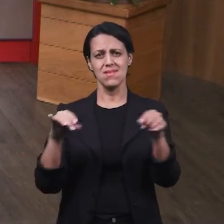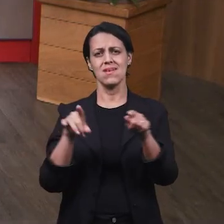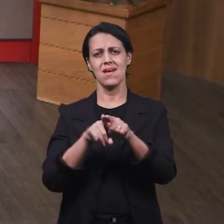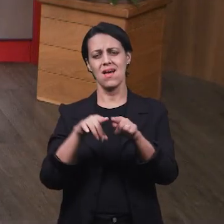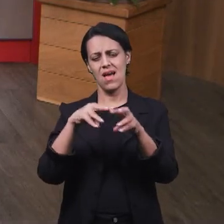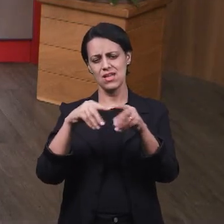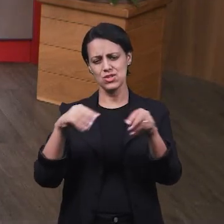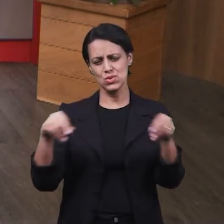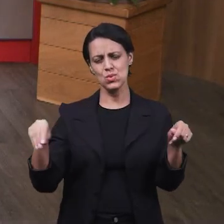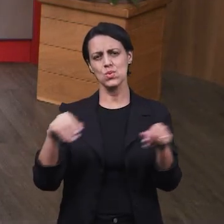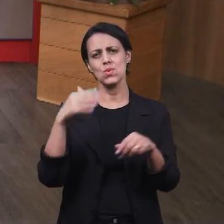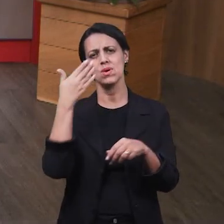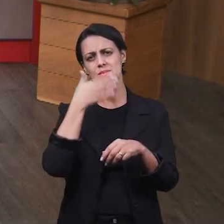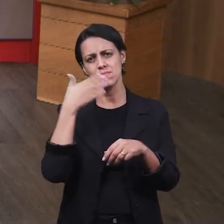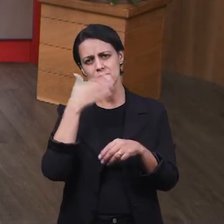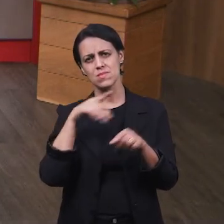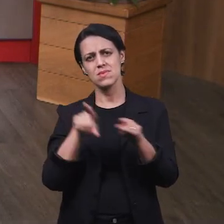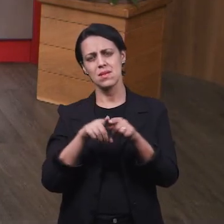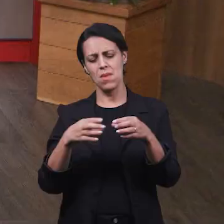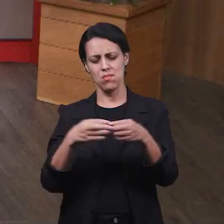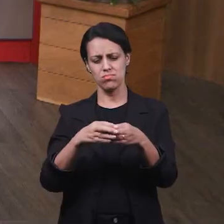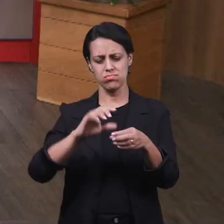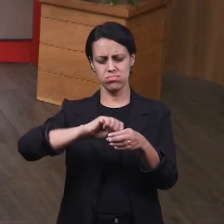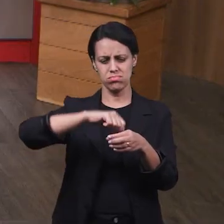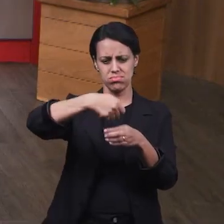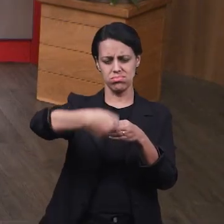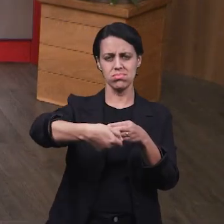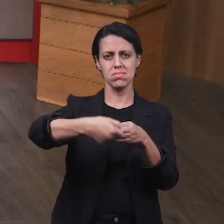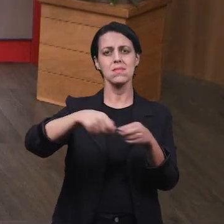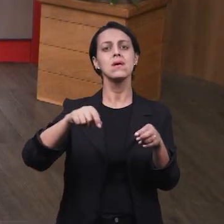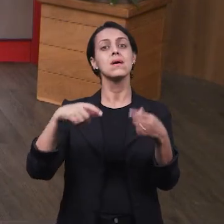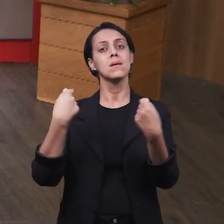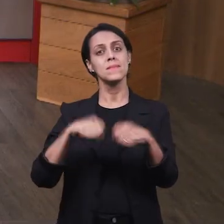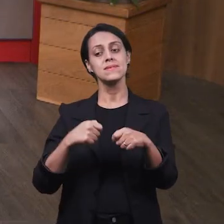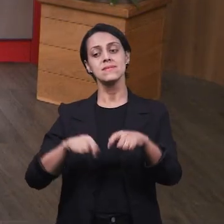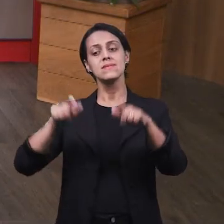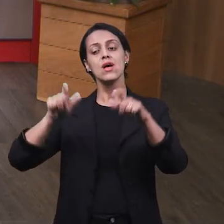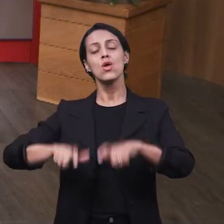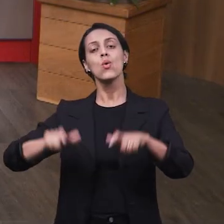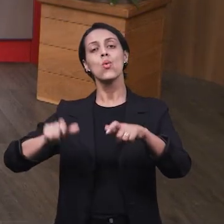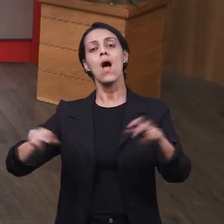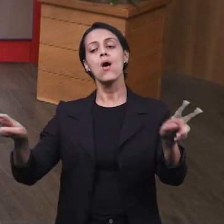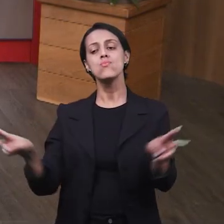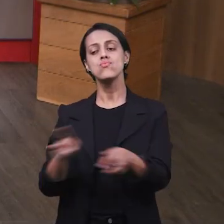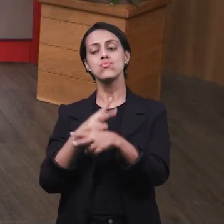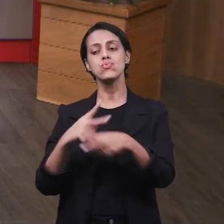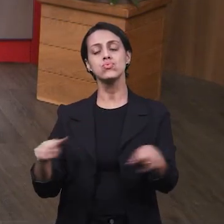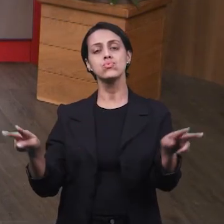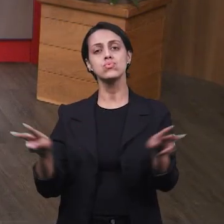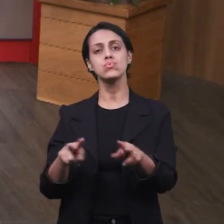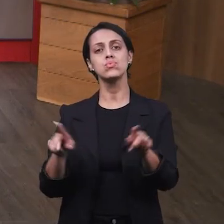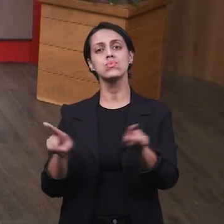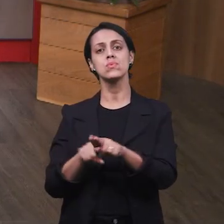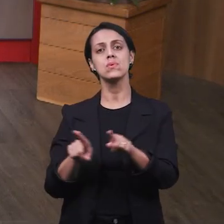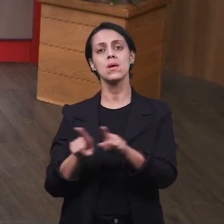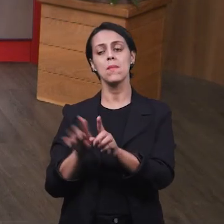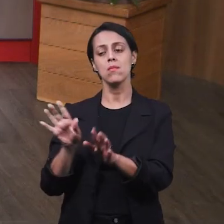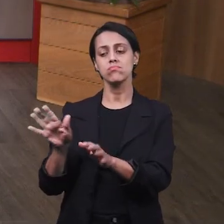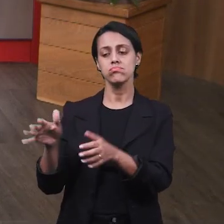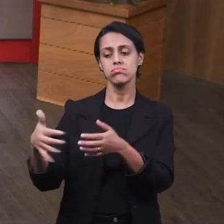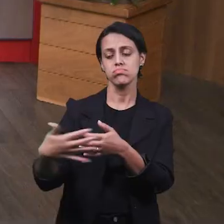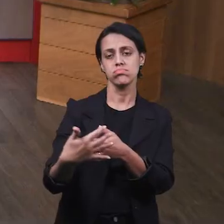leguminosas, açúcar, enlatados, eles devem ficar em locais frescos, ventilados e protegidos da